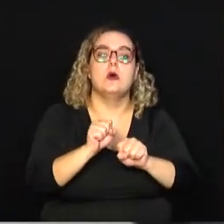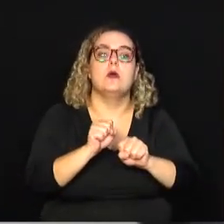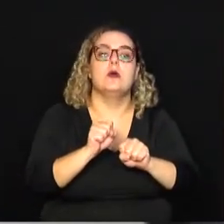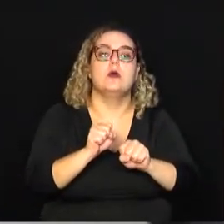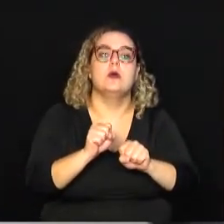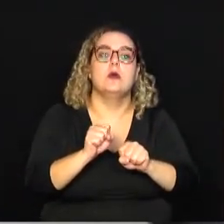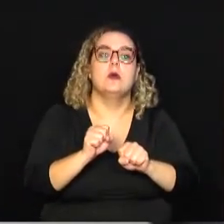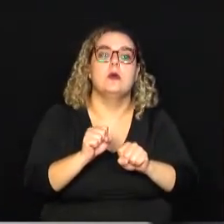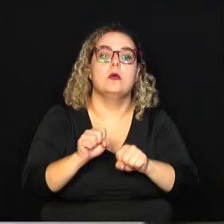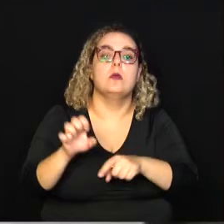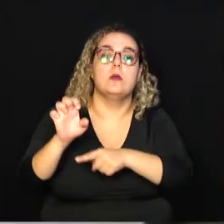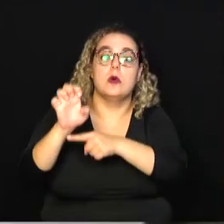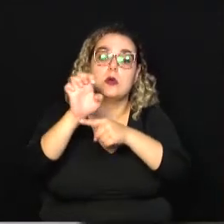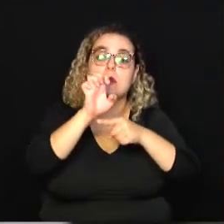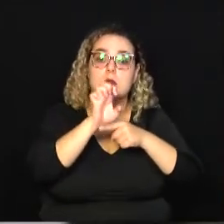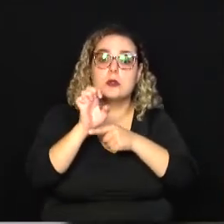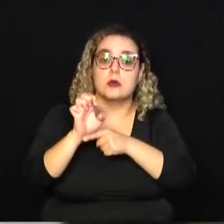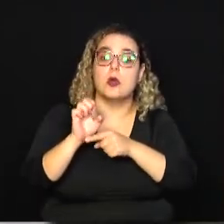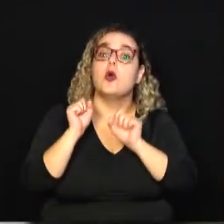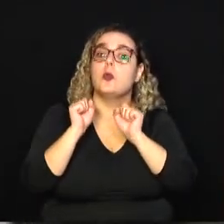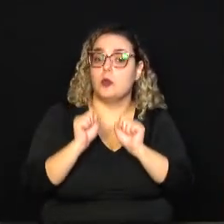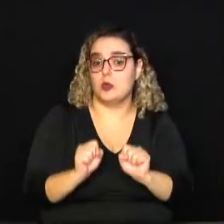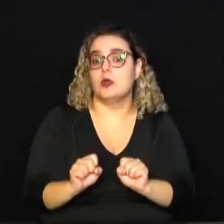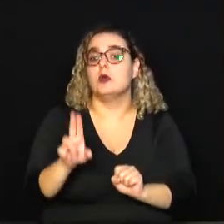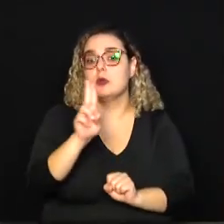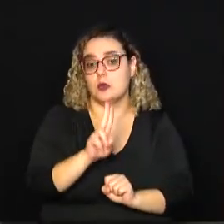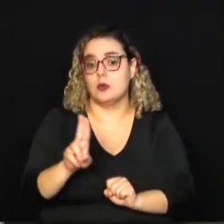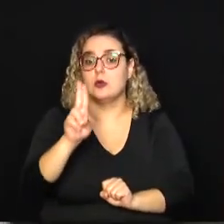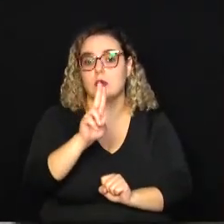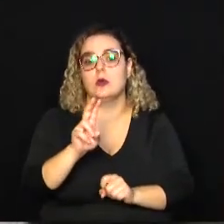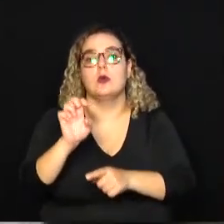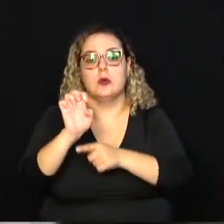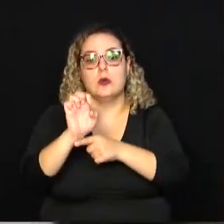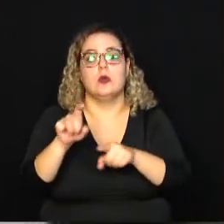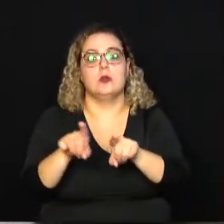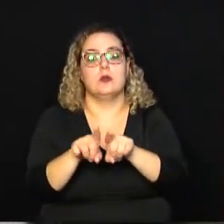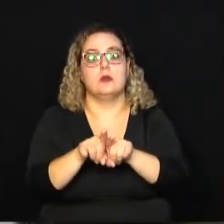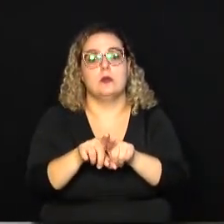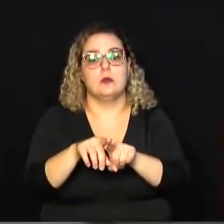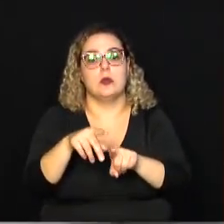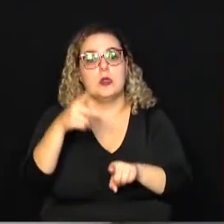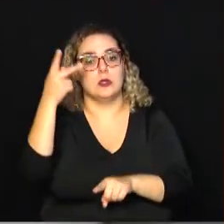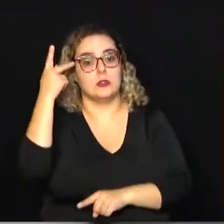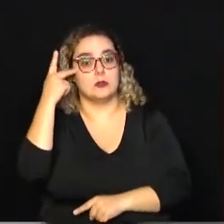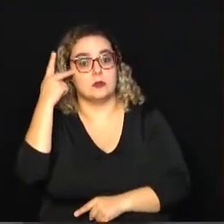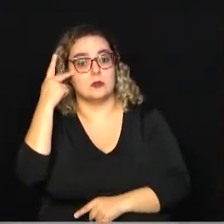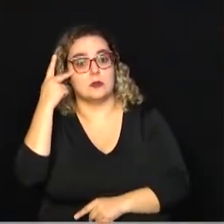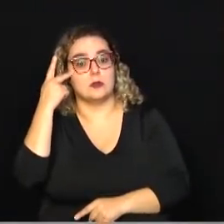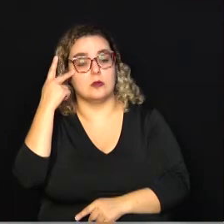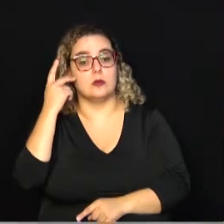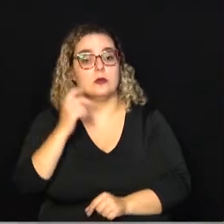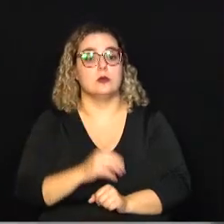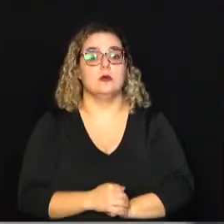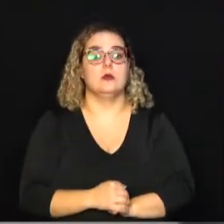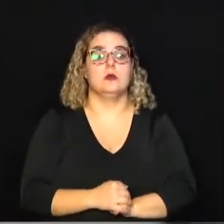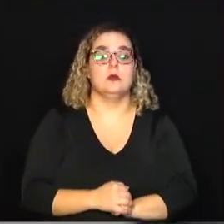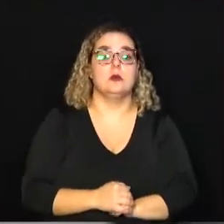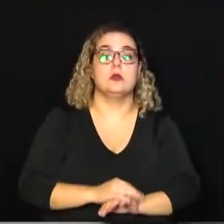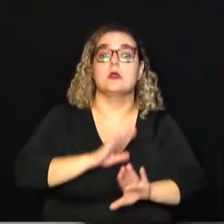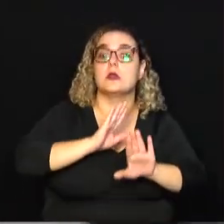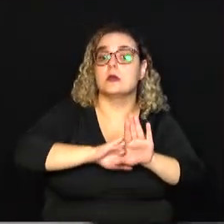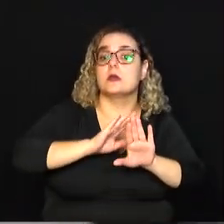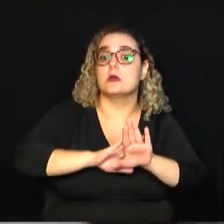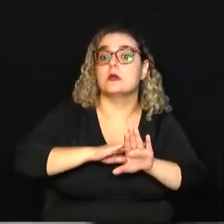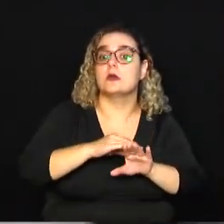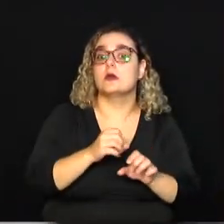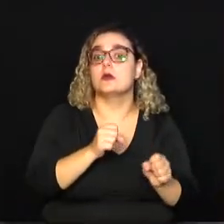estadual, que poderia ser adotada, evidentemente, pelo governo estadual de São Paulo, né? E que inspira um pouco ações que o poder público pode